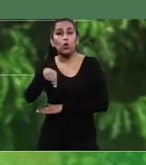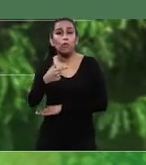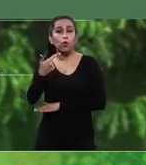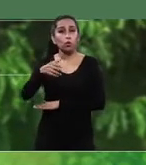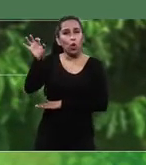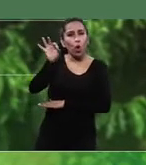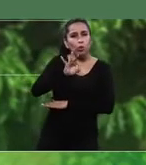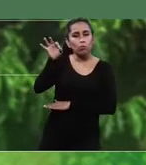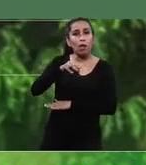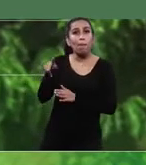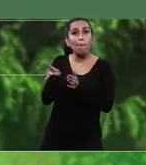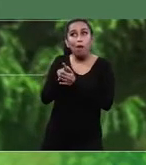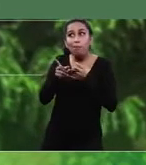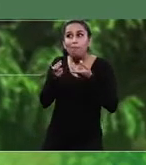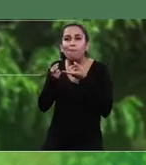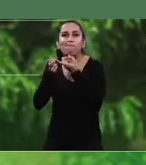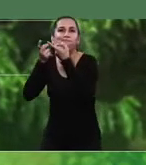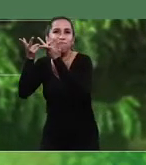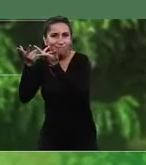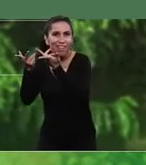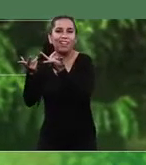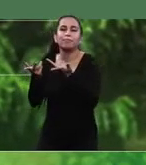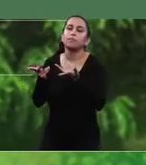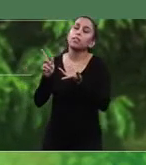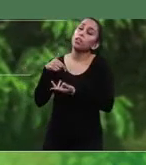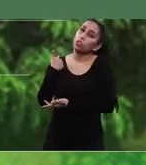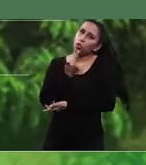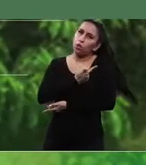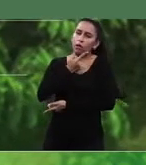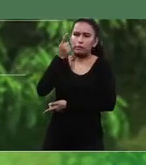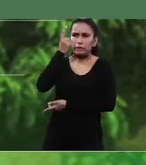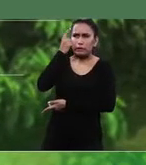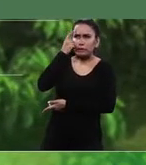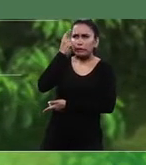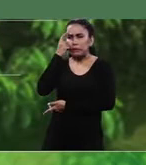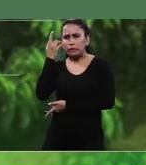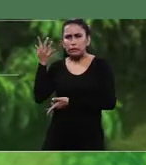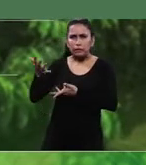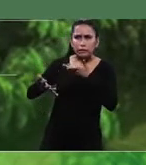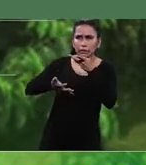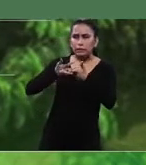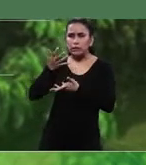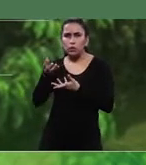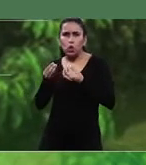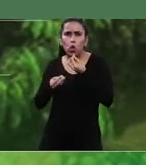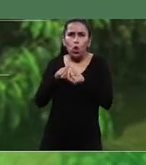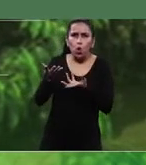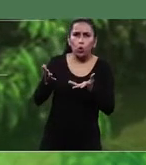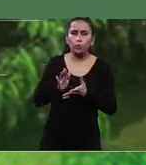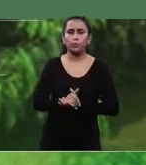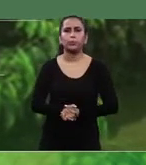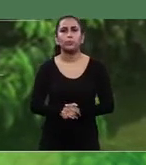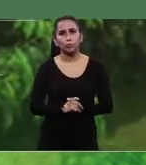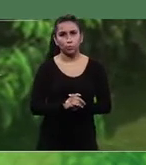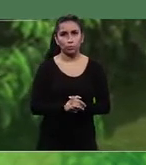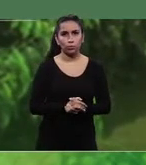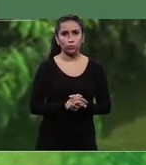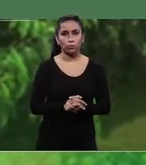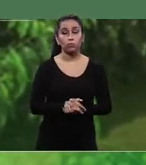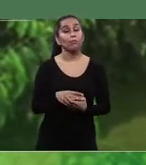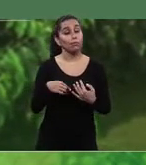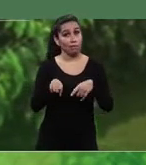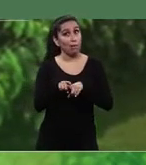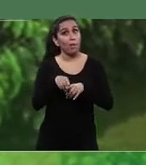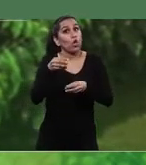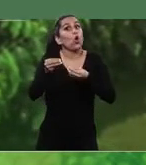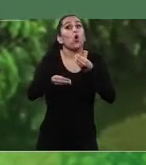98,2% das exportações desse estado, então nós resolvemos analisar os estados como um todo, os 9 estados, e a sua performance no